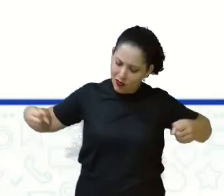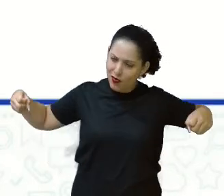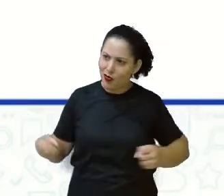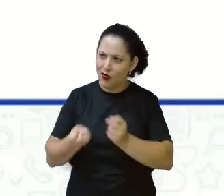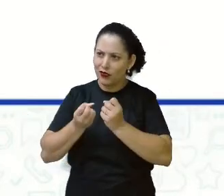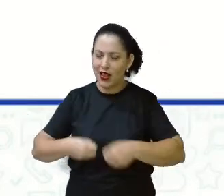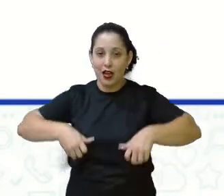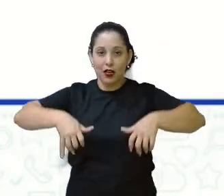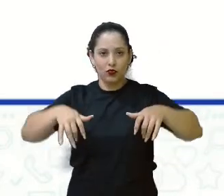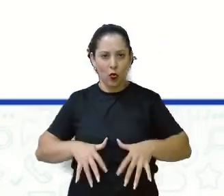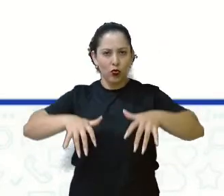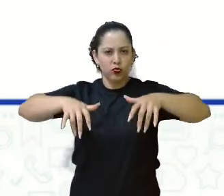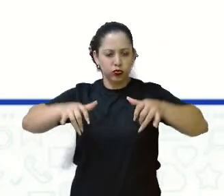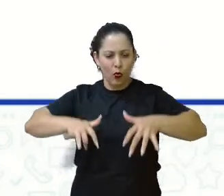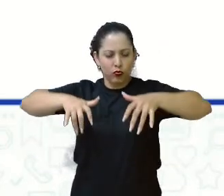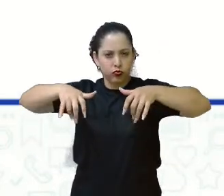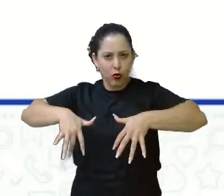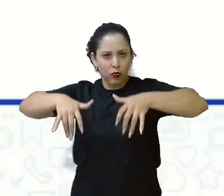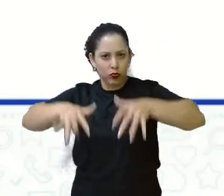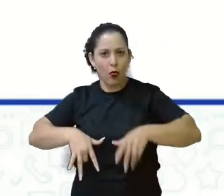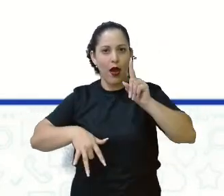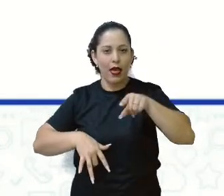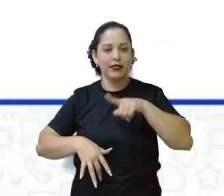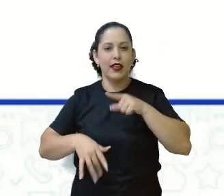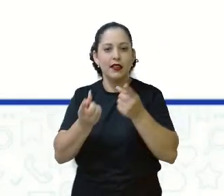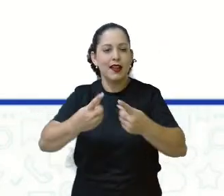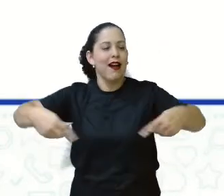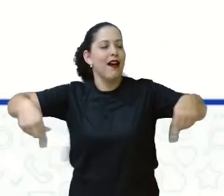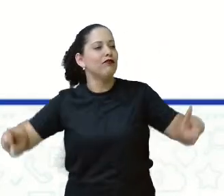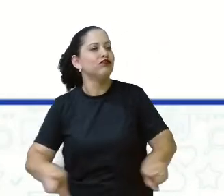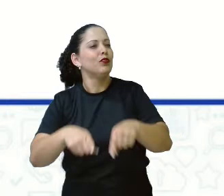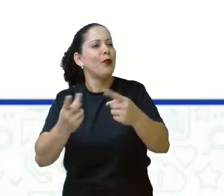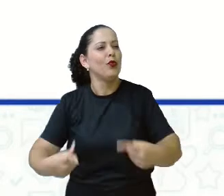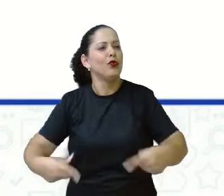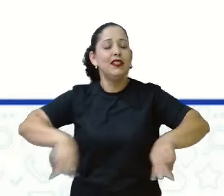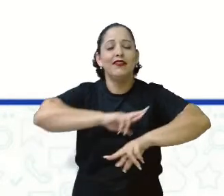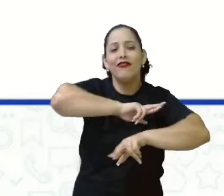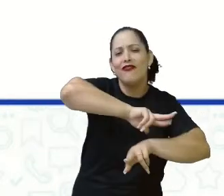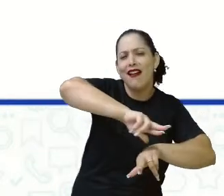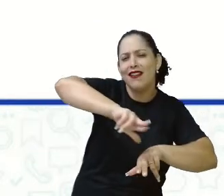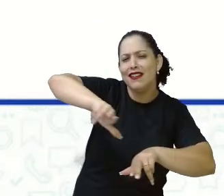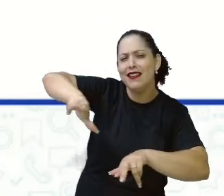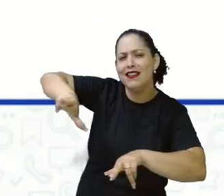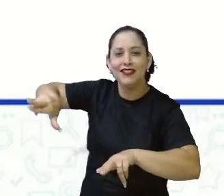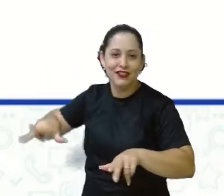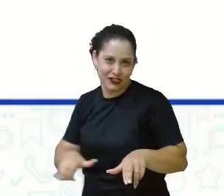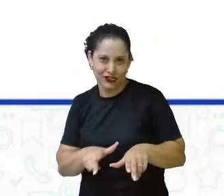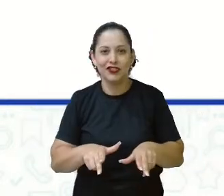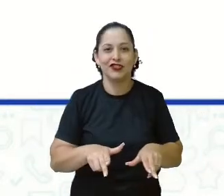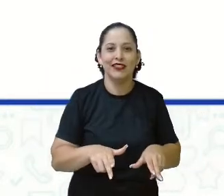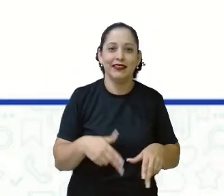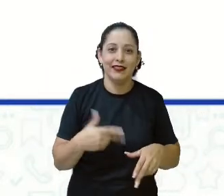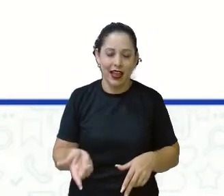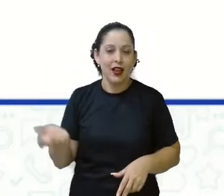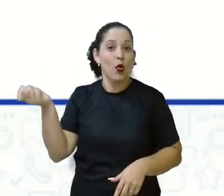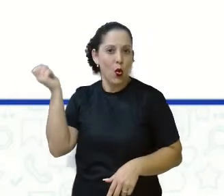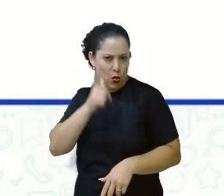cordas, geralmente são instrumentos harmônicos, são instrumentos que produzem várias melodias ao mesmo tempo,